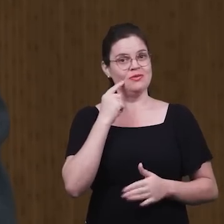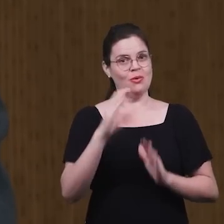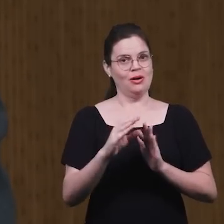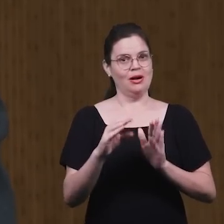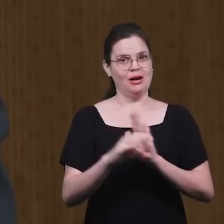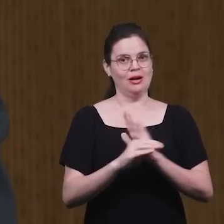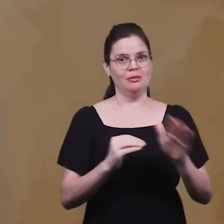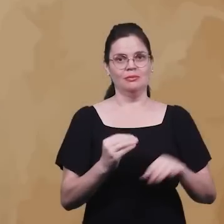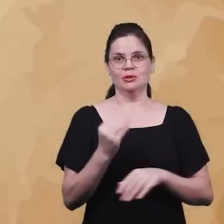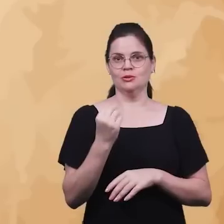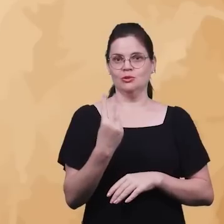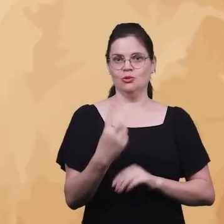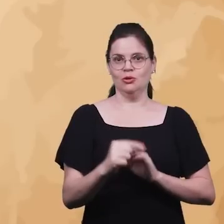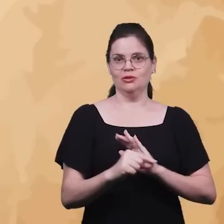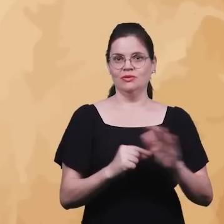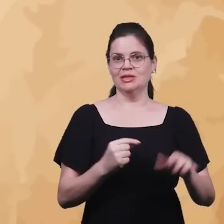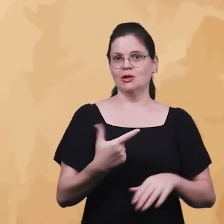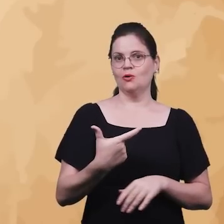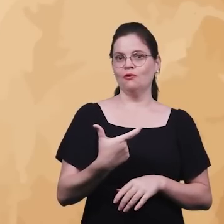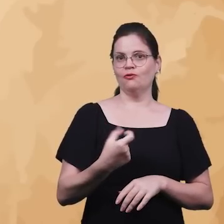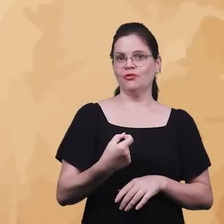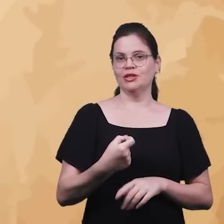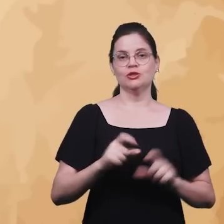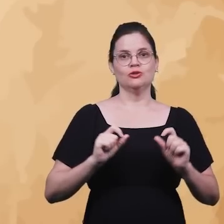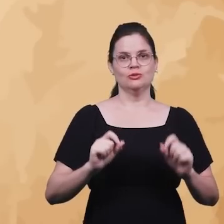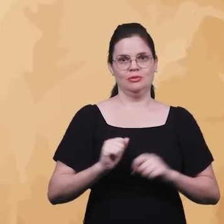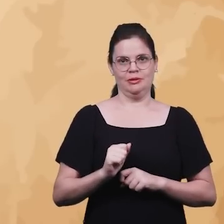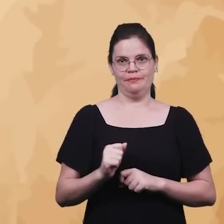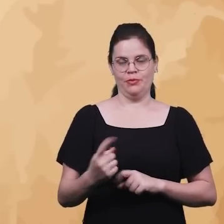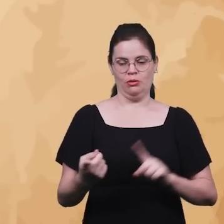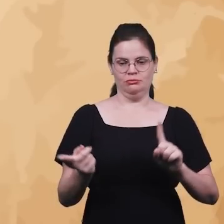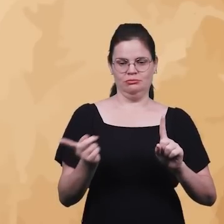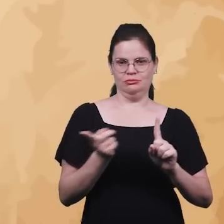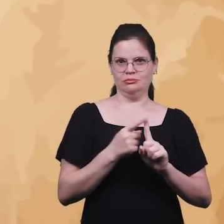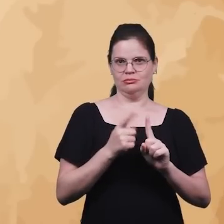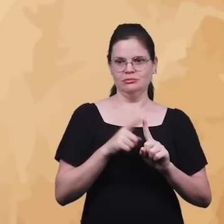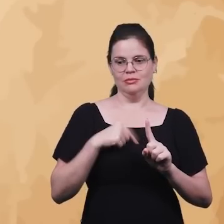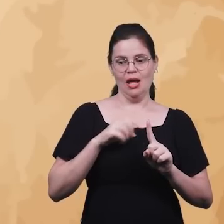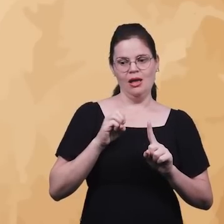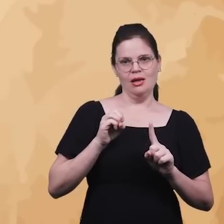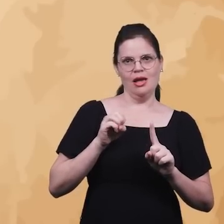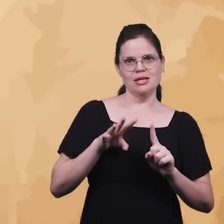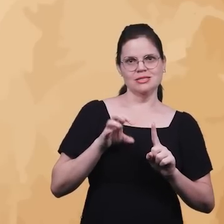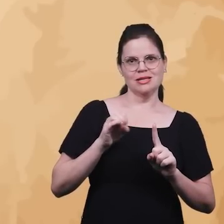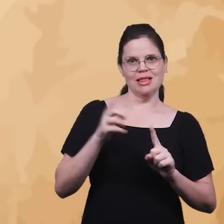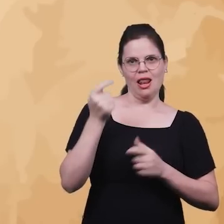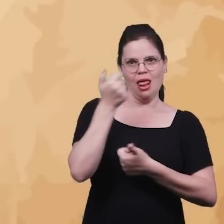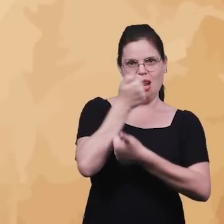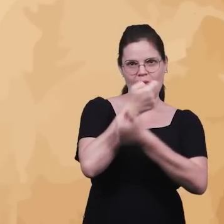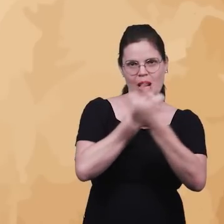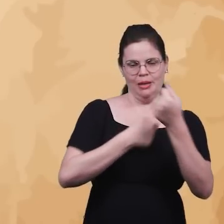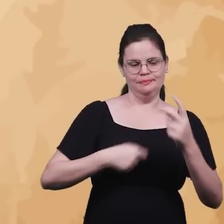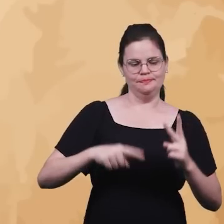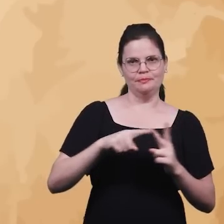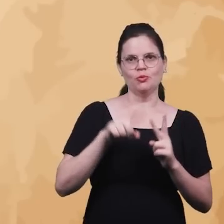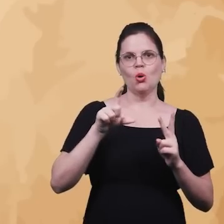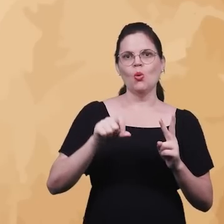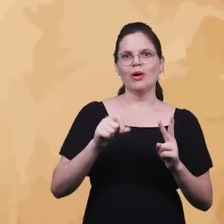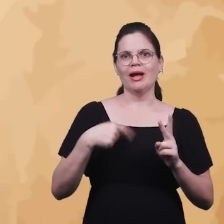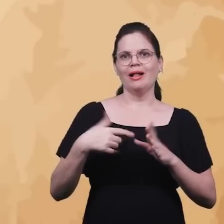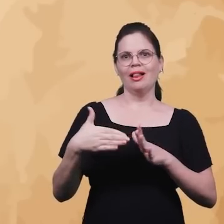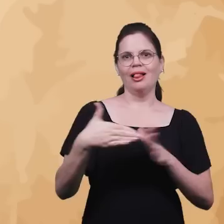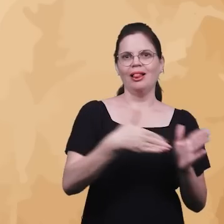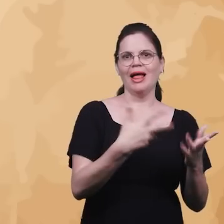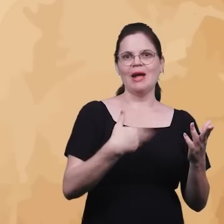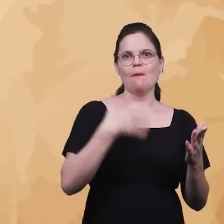2, versículo 20, quando fala aqui qual é o conteúdo. O primeiro é ensinar e enganar os meus servos. O segundo é para que